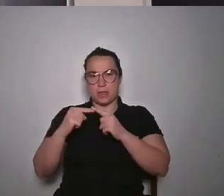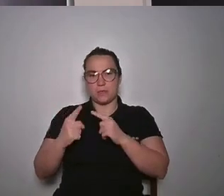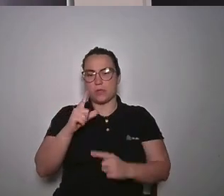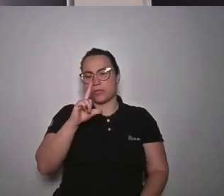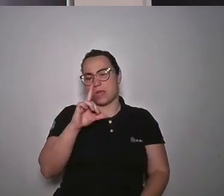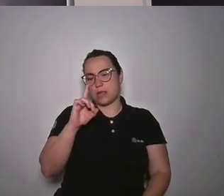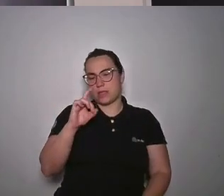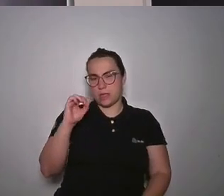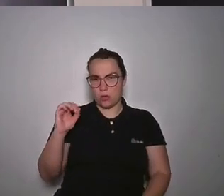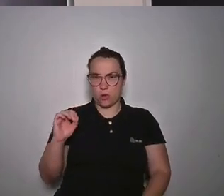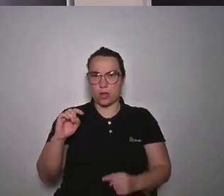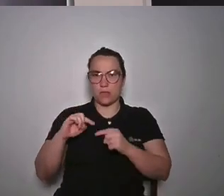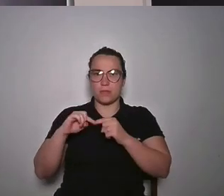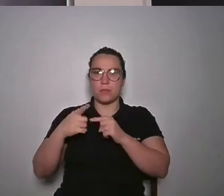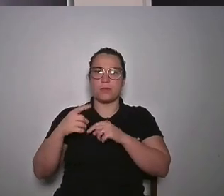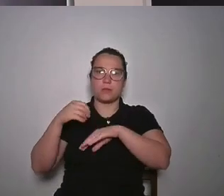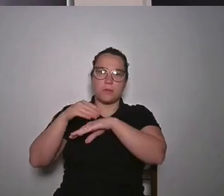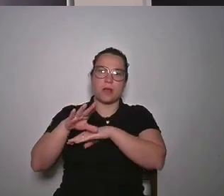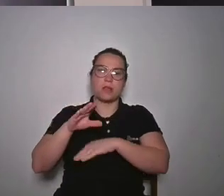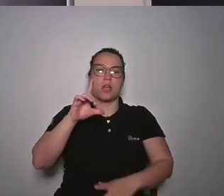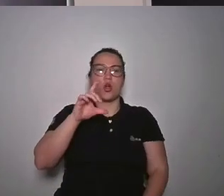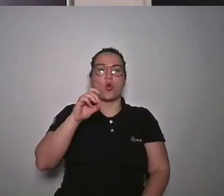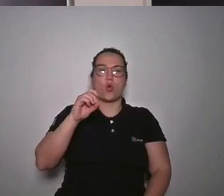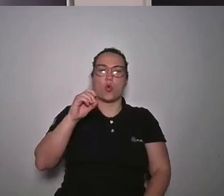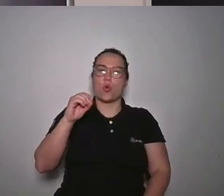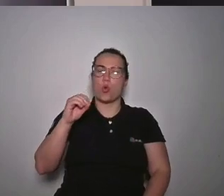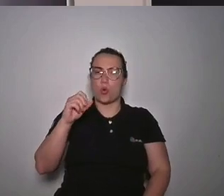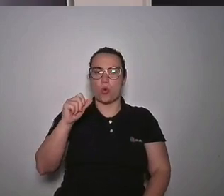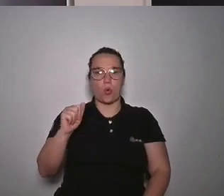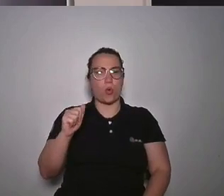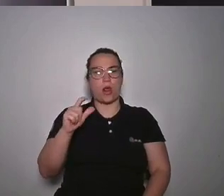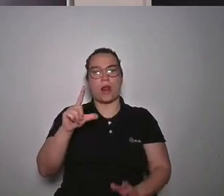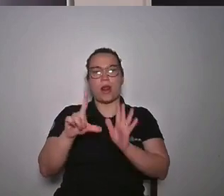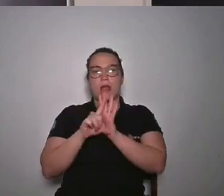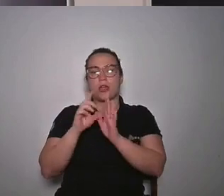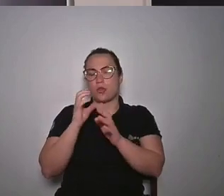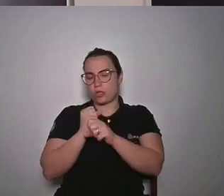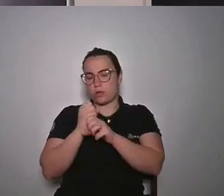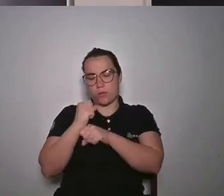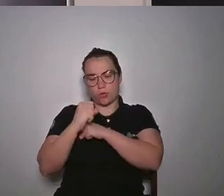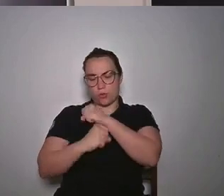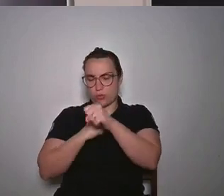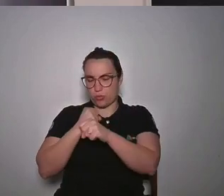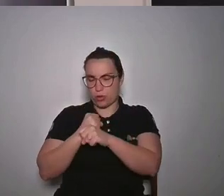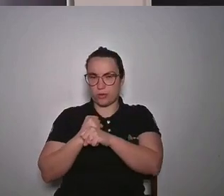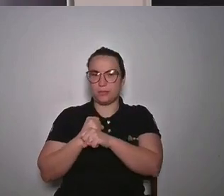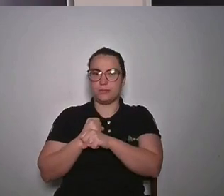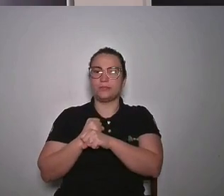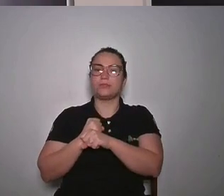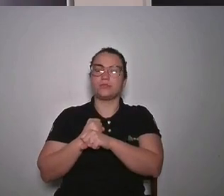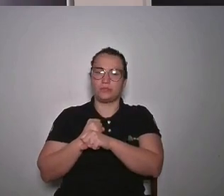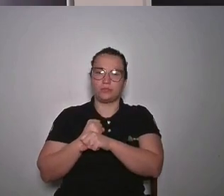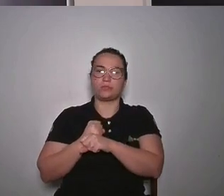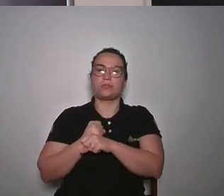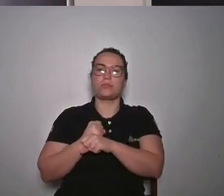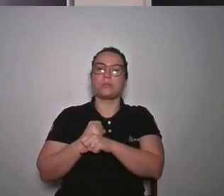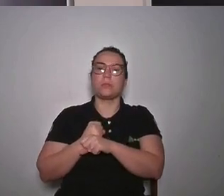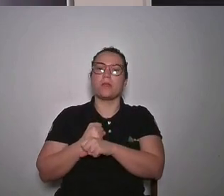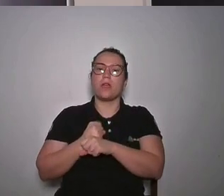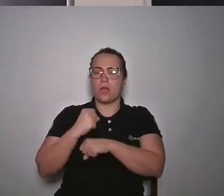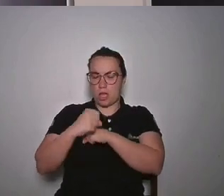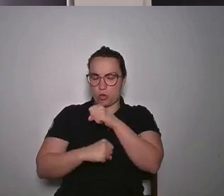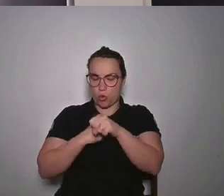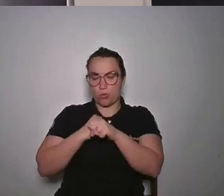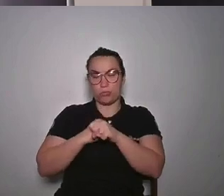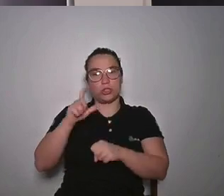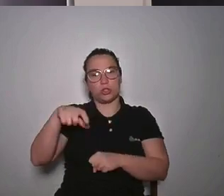para a LOA, a Lei de Orçamento Anual. As estimativas de transferência de capital, a conta de convênios, a